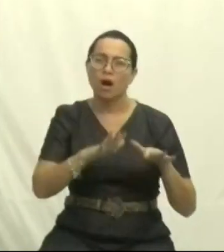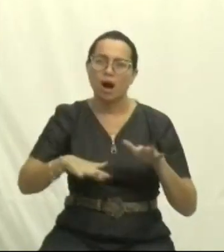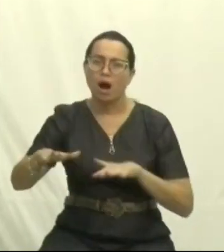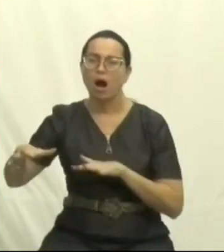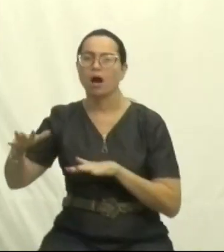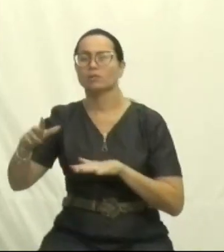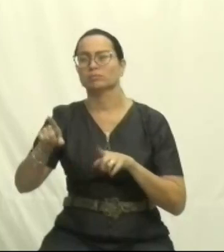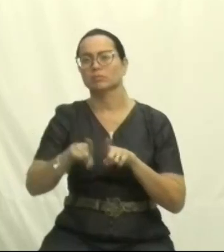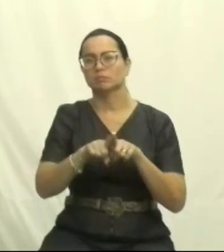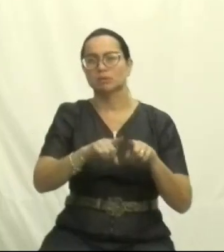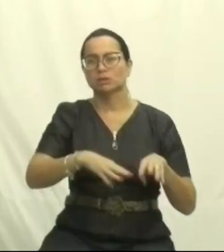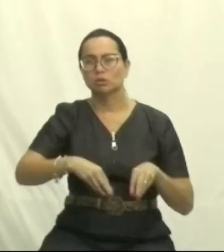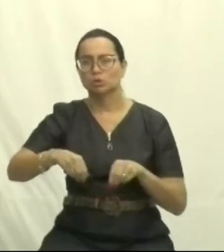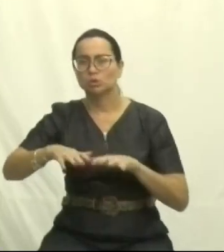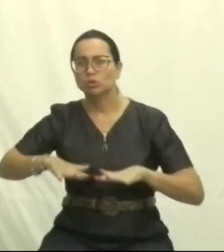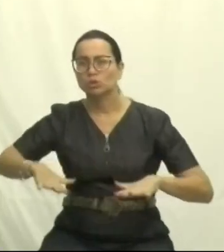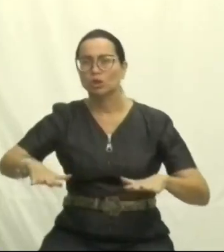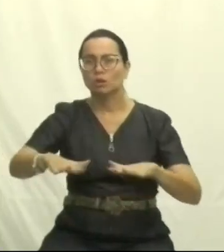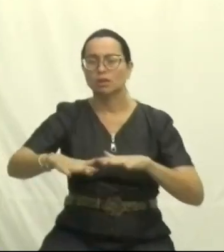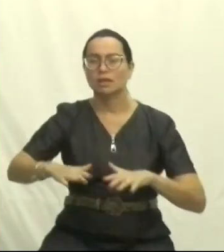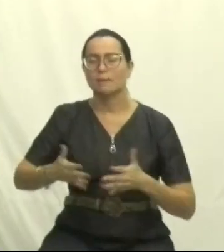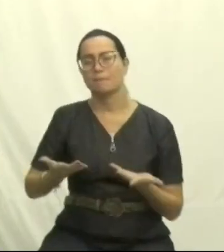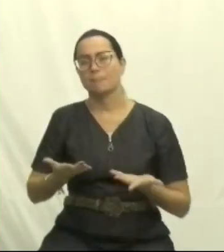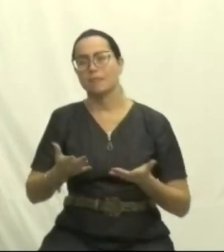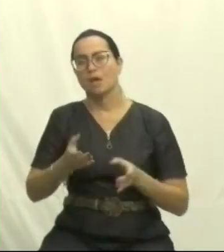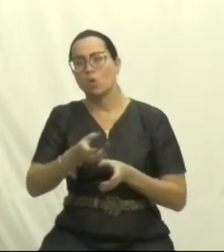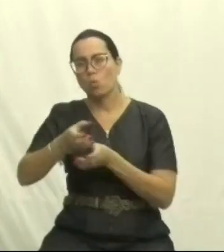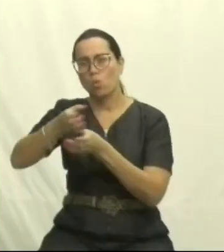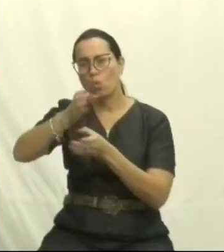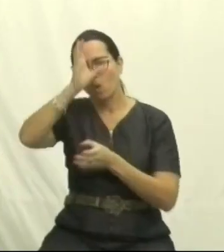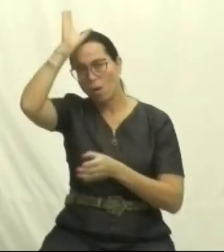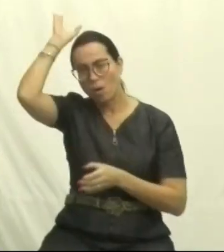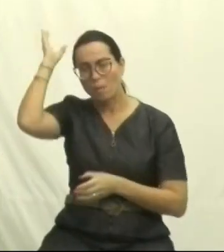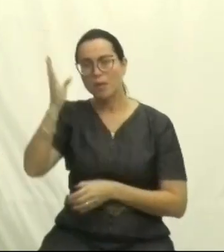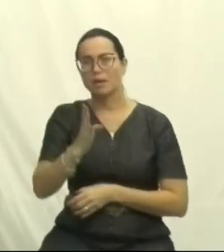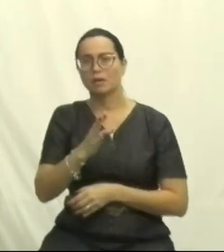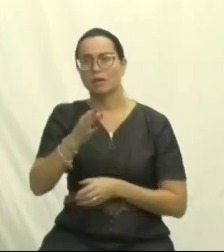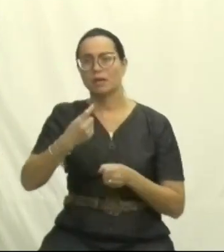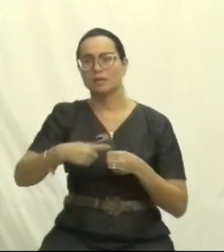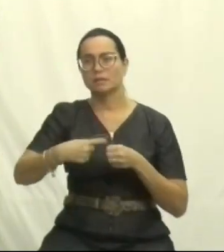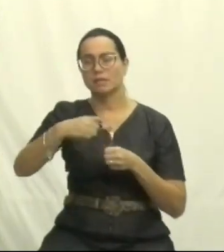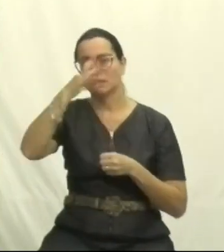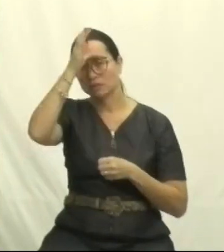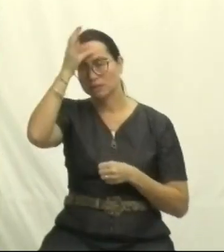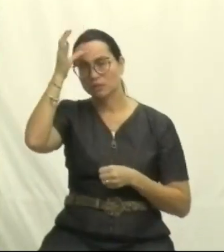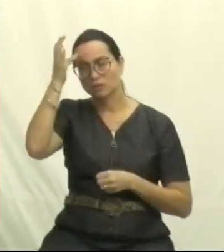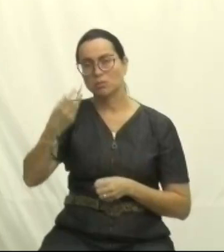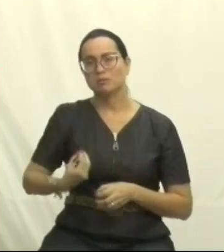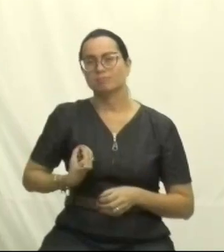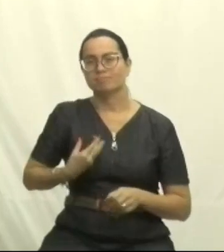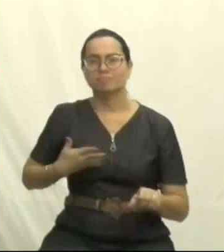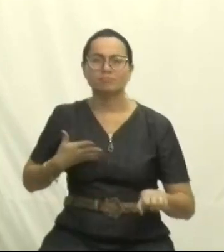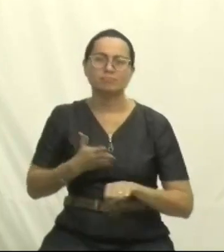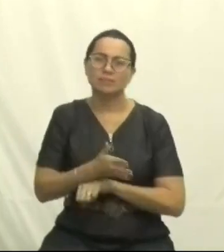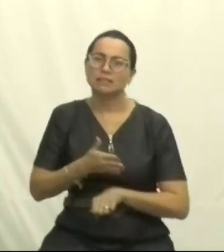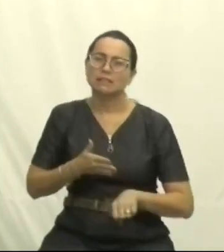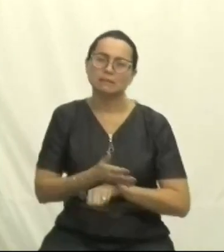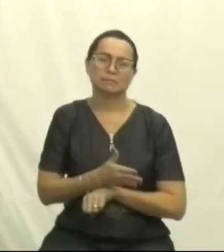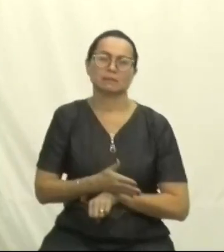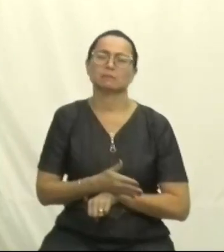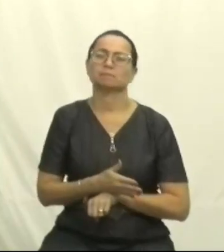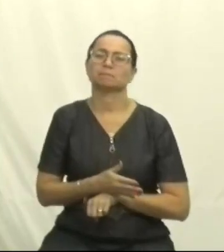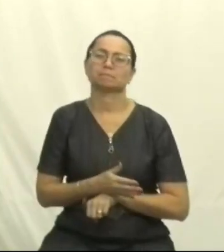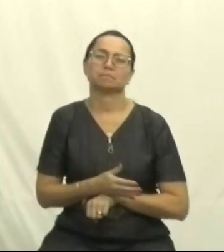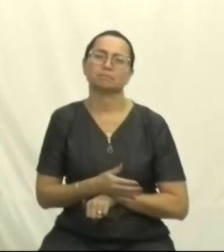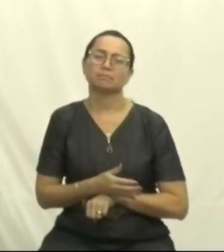o Corpo de Bombeiros Militares de Criciúma esteve presente em todas as fases de